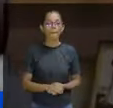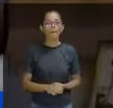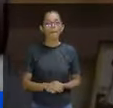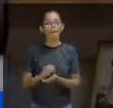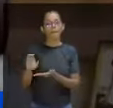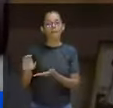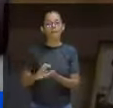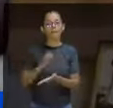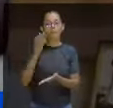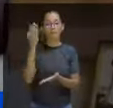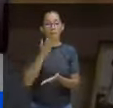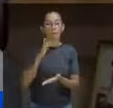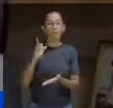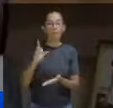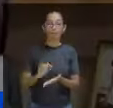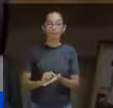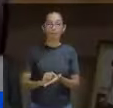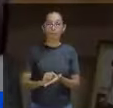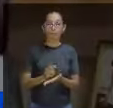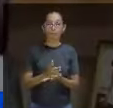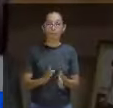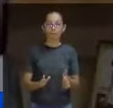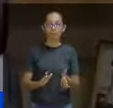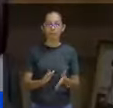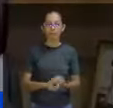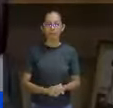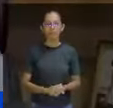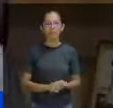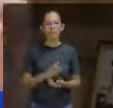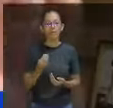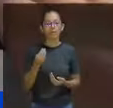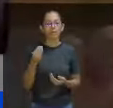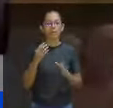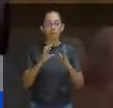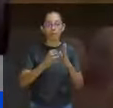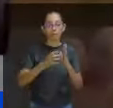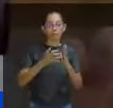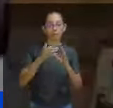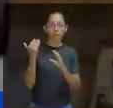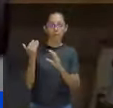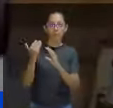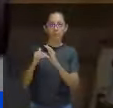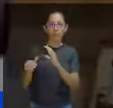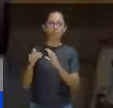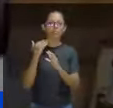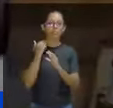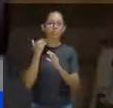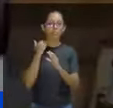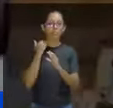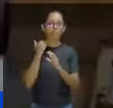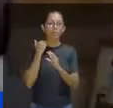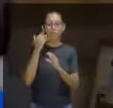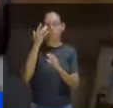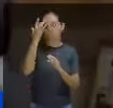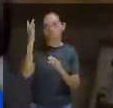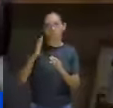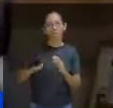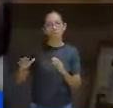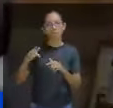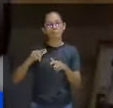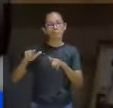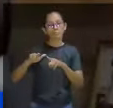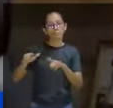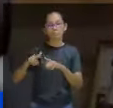valores. Então, lembrando, havia a comprovação da transferência da conta do partido para a conta desses prestadores de serviços e